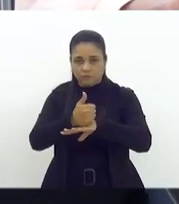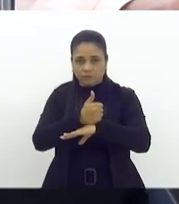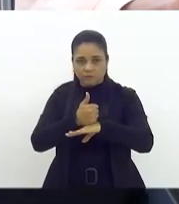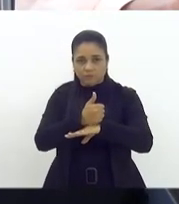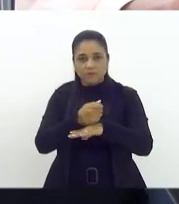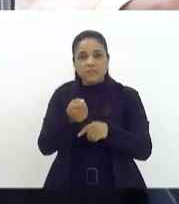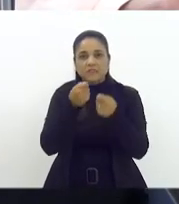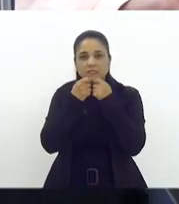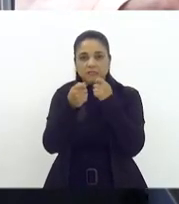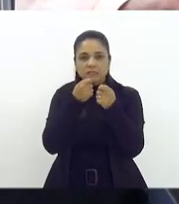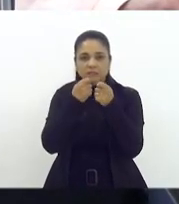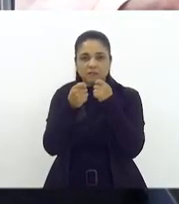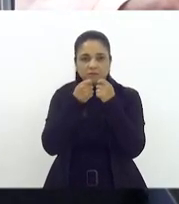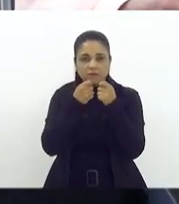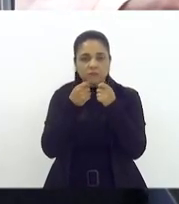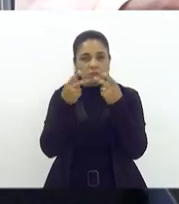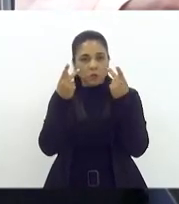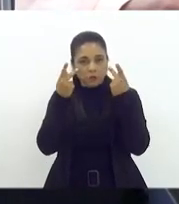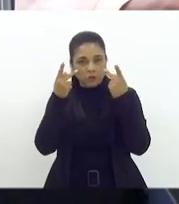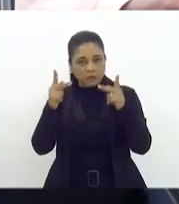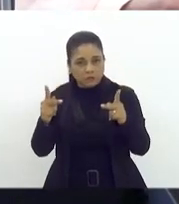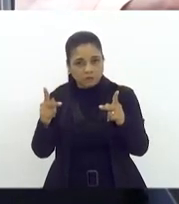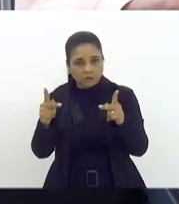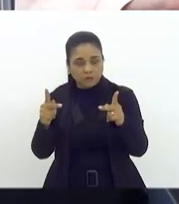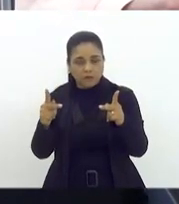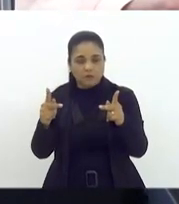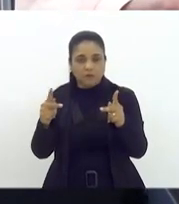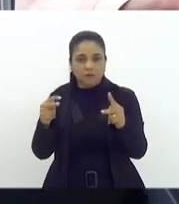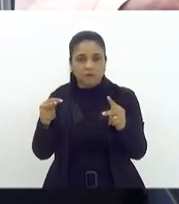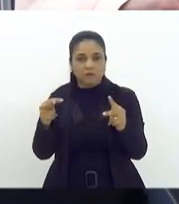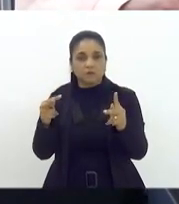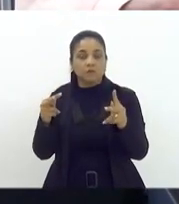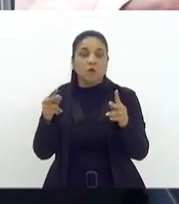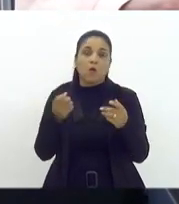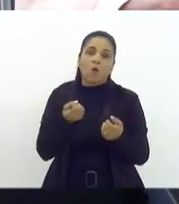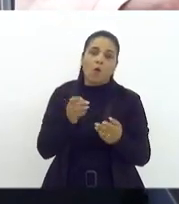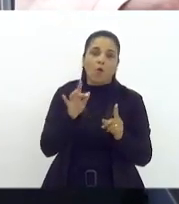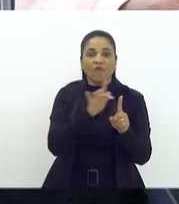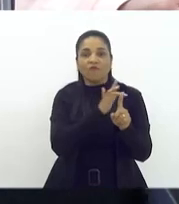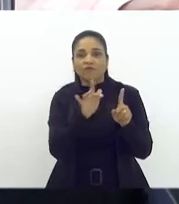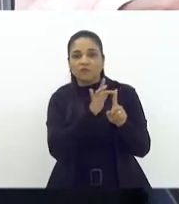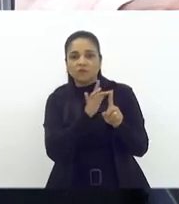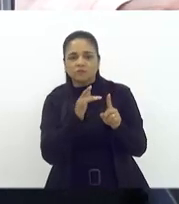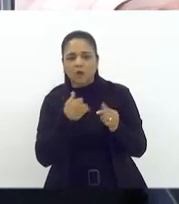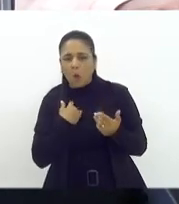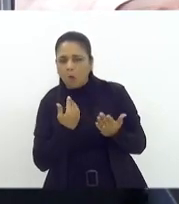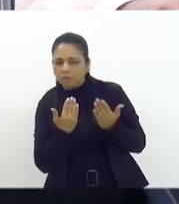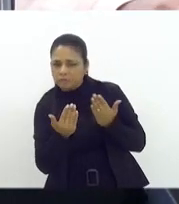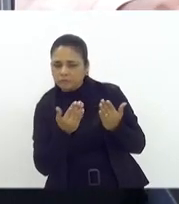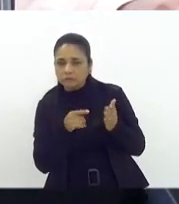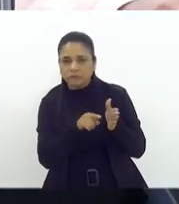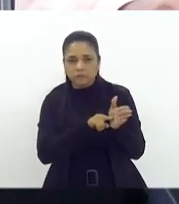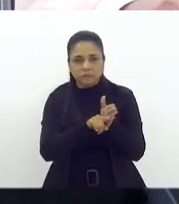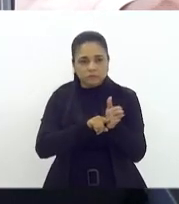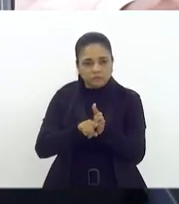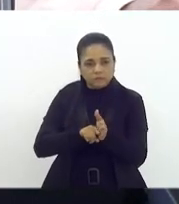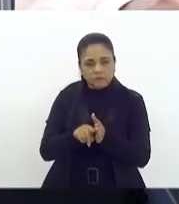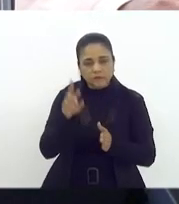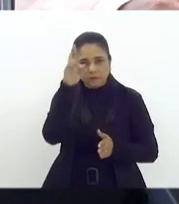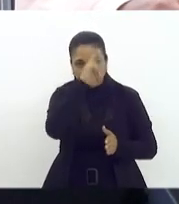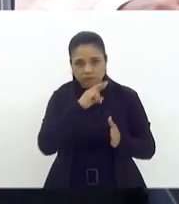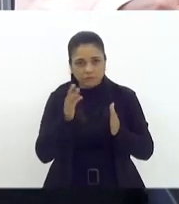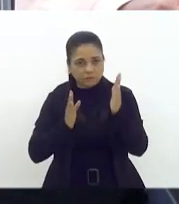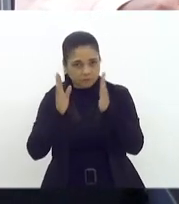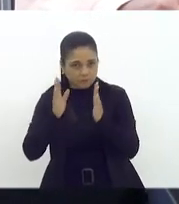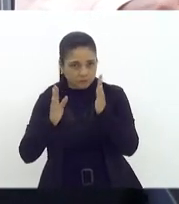entrevistas com testemunhas e ou vítimas e suspeitos seja na fase de investigação ou